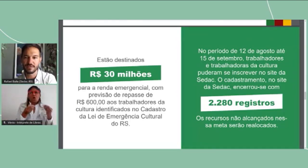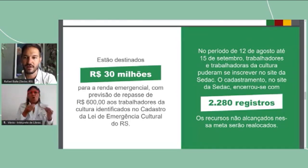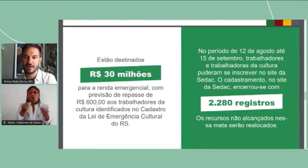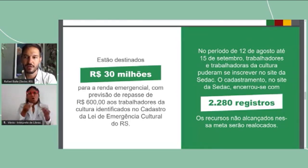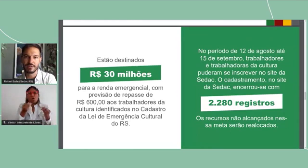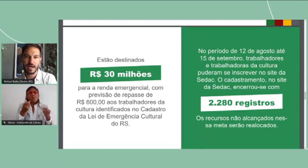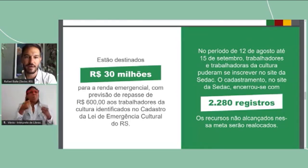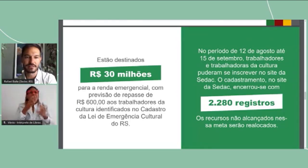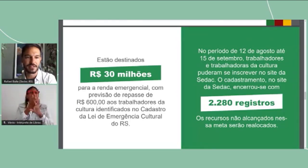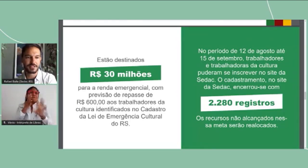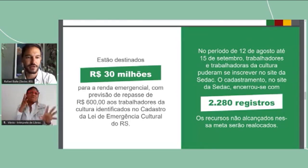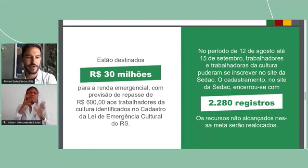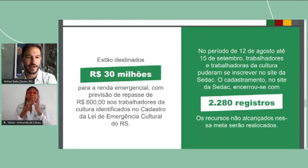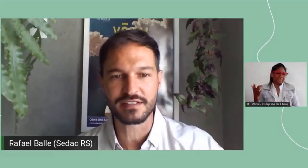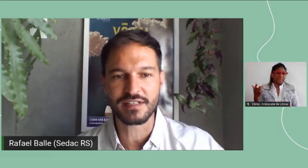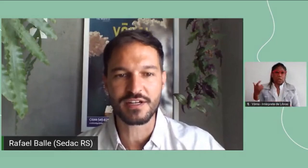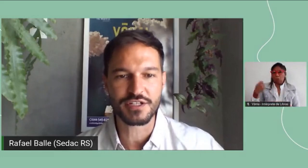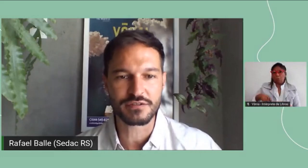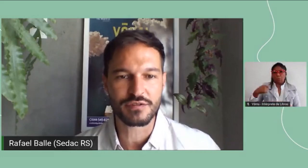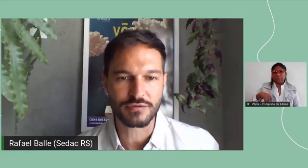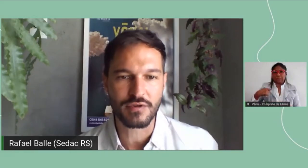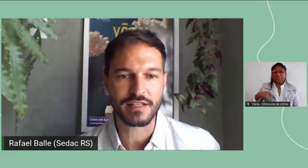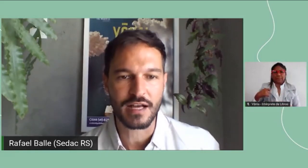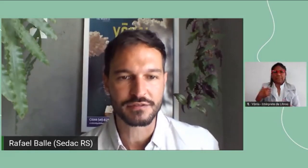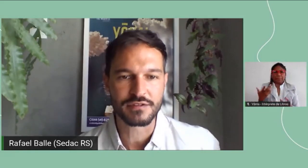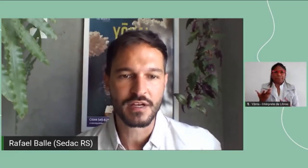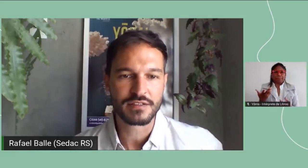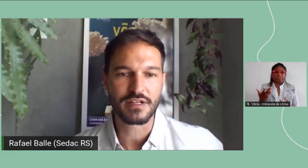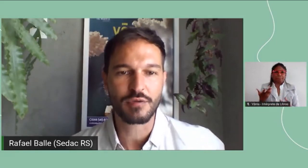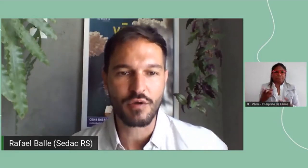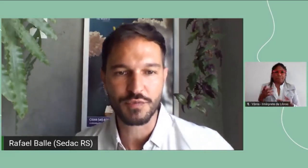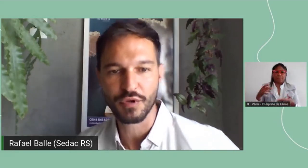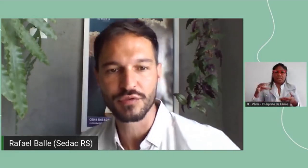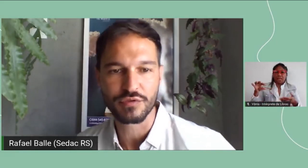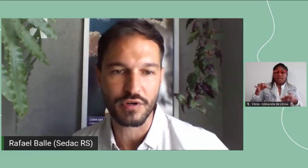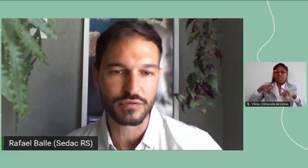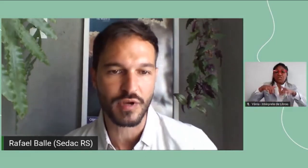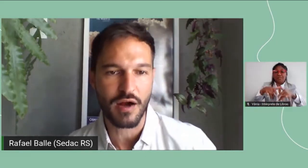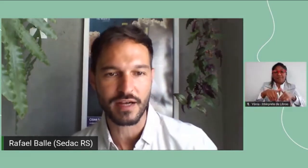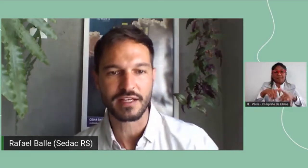materiais pelos espaços artísticos, ações culturais das comunidades